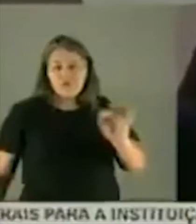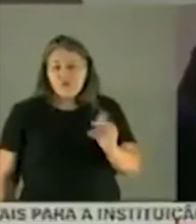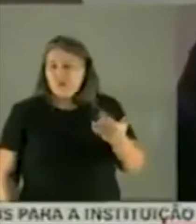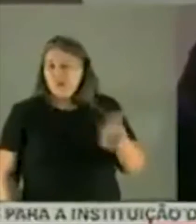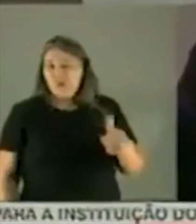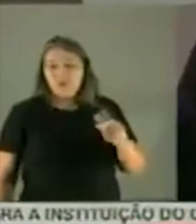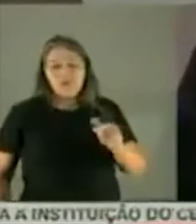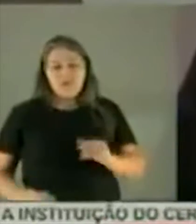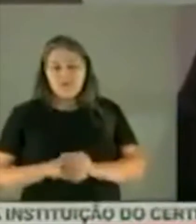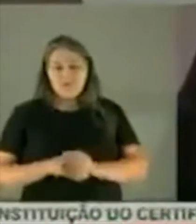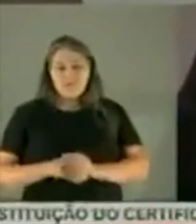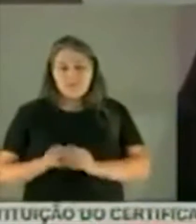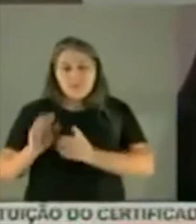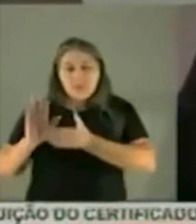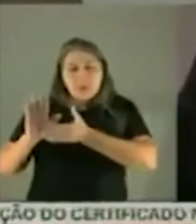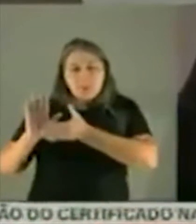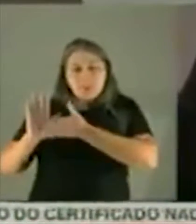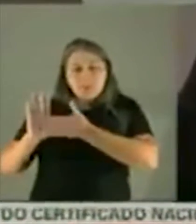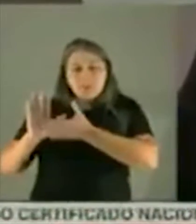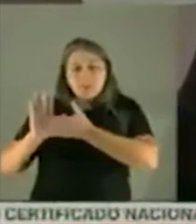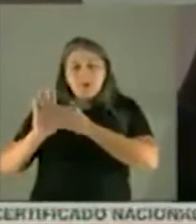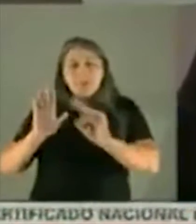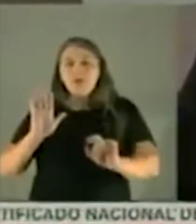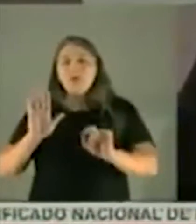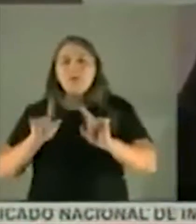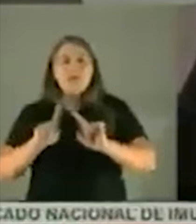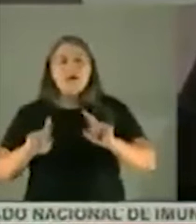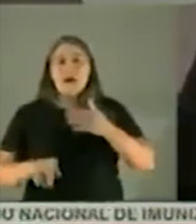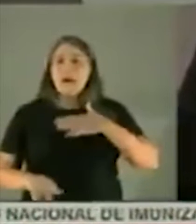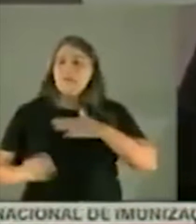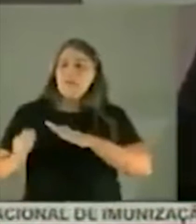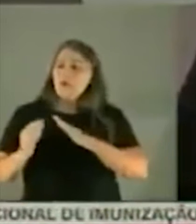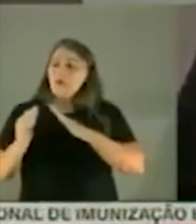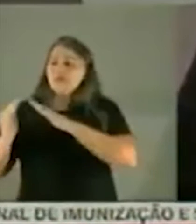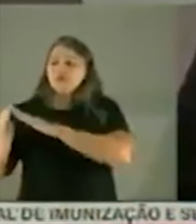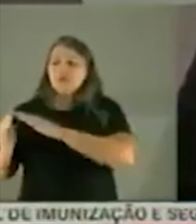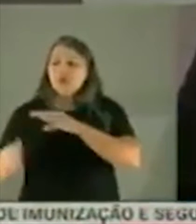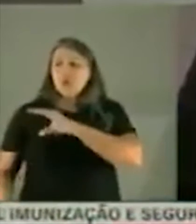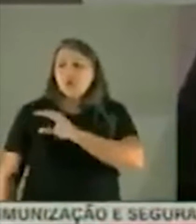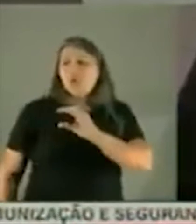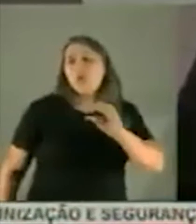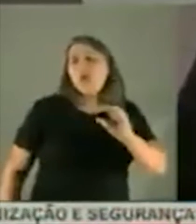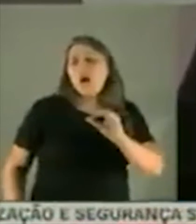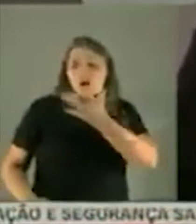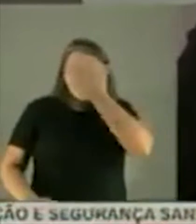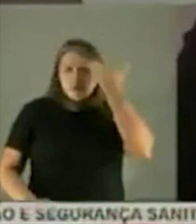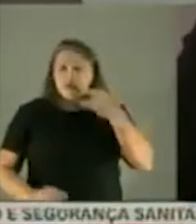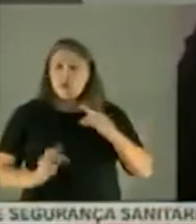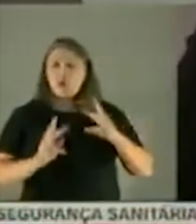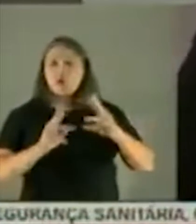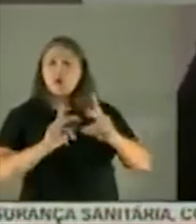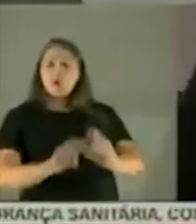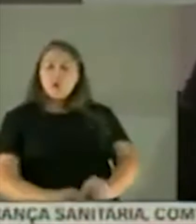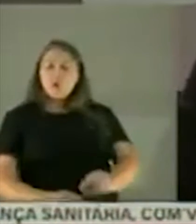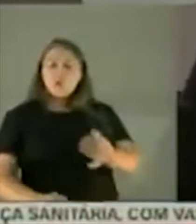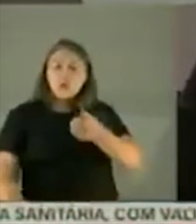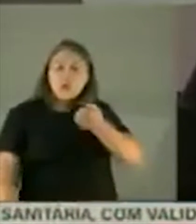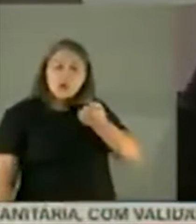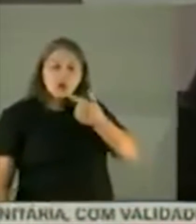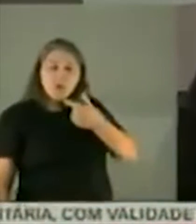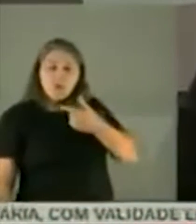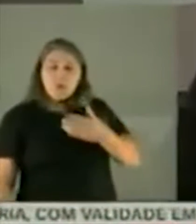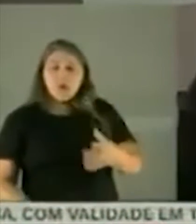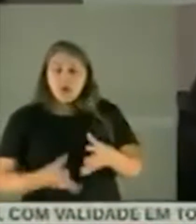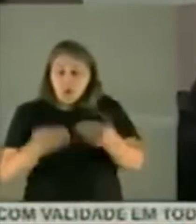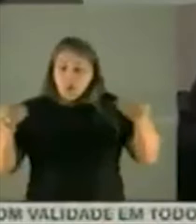conjunto. Evidências anedóticas, mas o meu vizinho, o meu cunhado, o meu tio tomou e se curou.